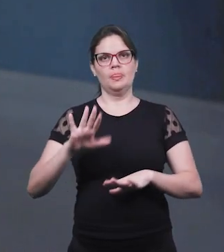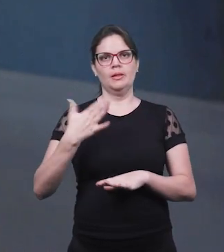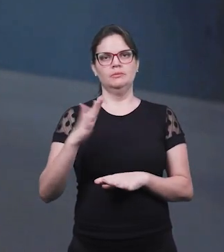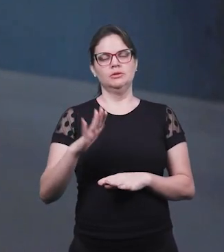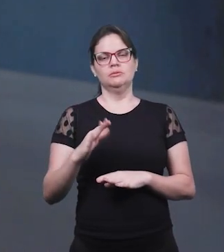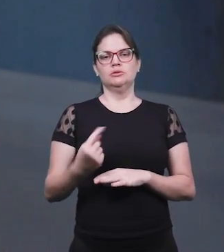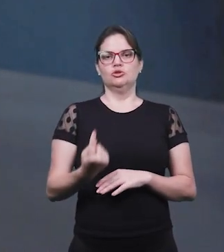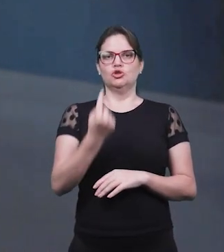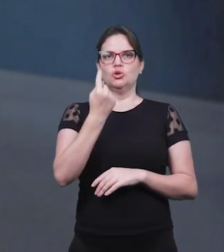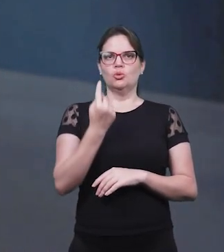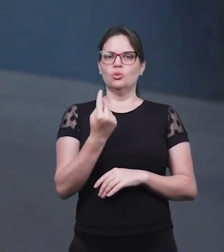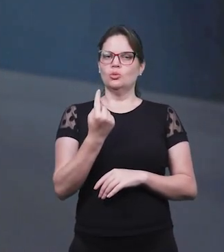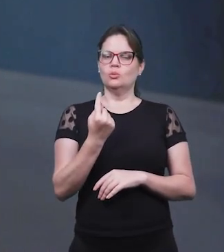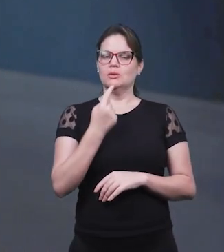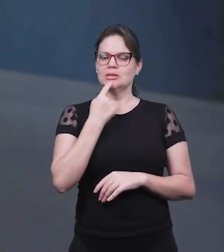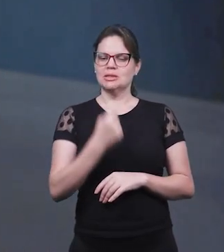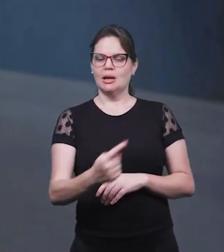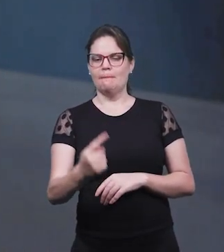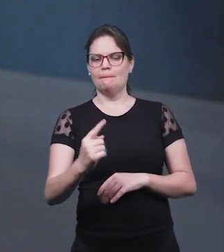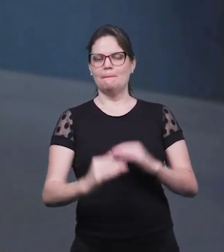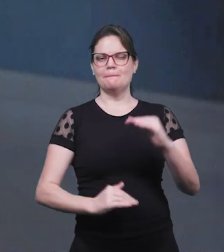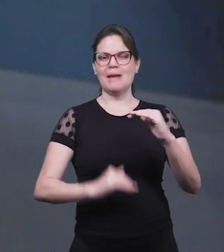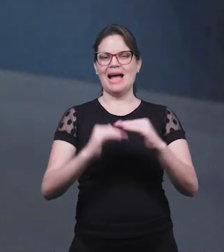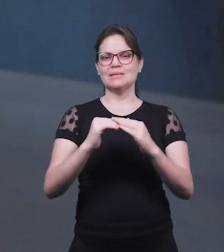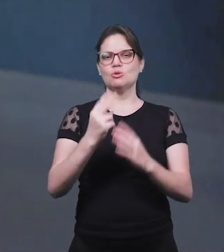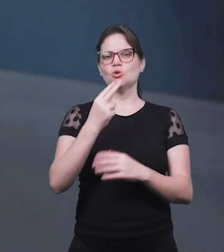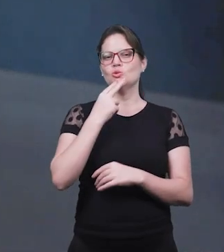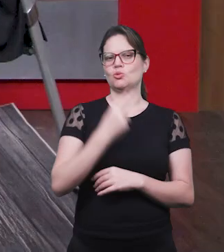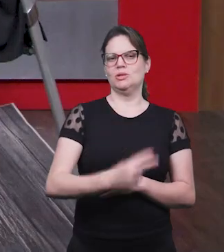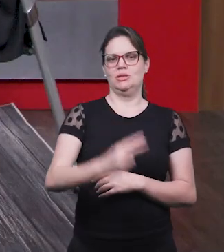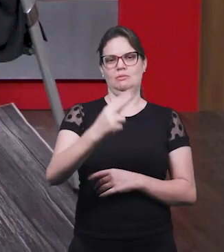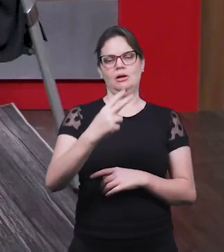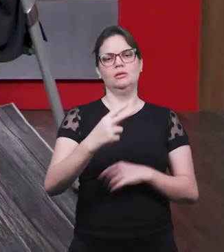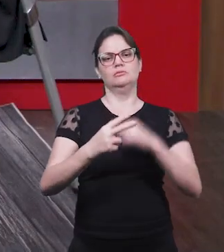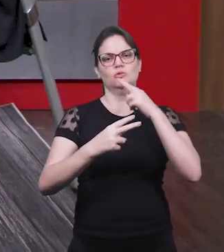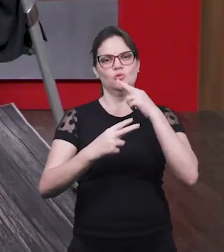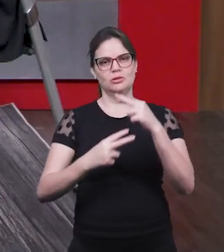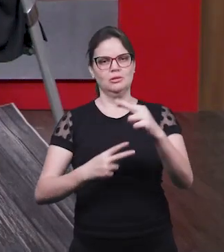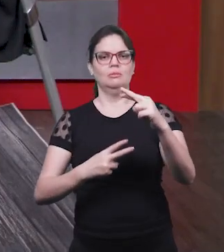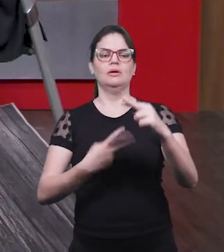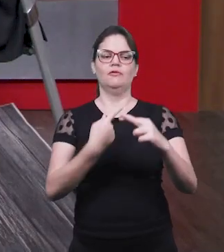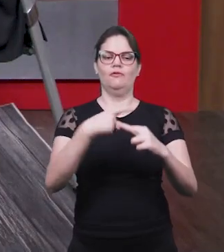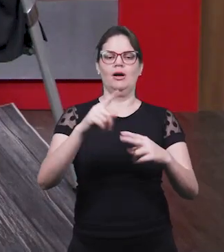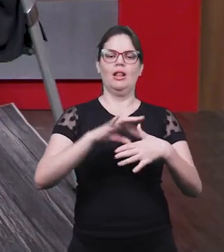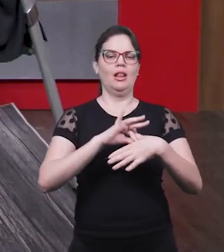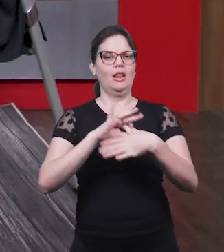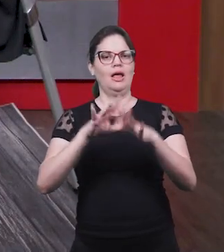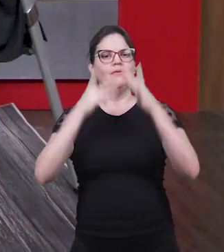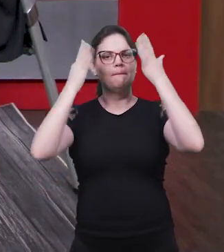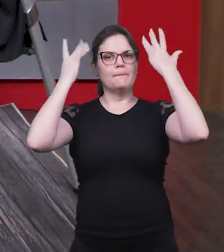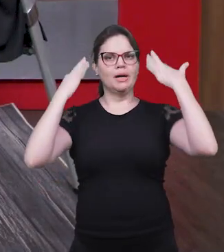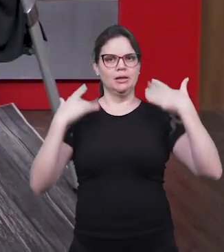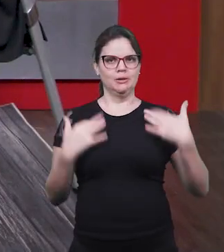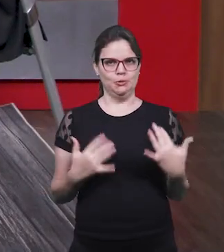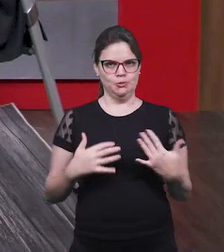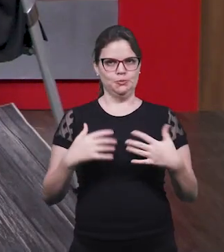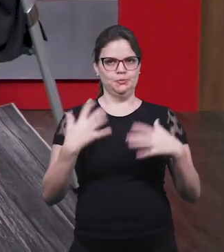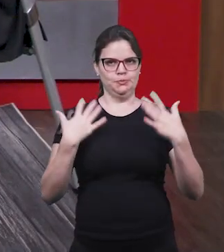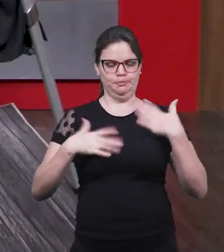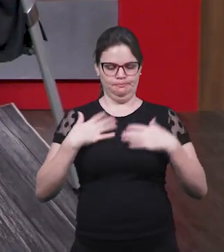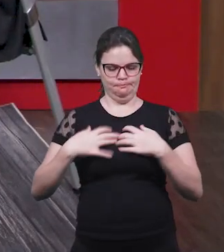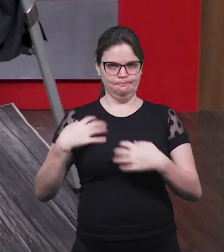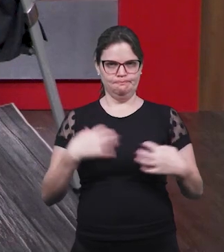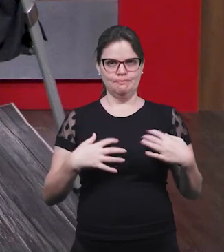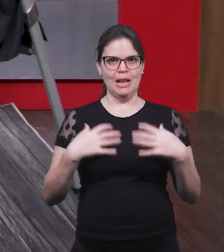de 1 a 2 semanas para animais domiciliados. Interessante. Existe algum